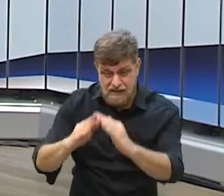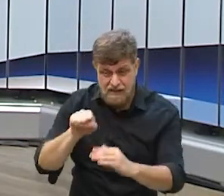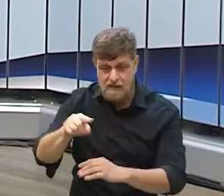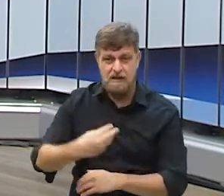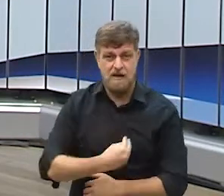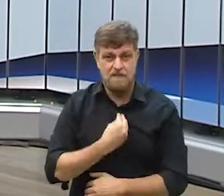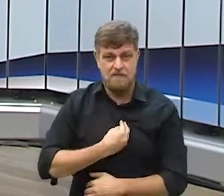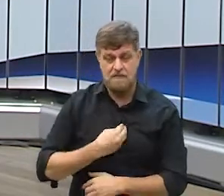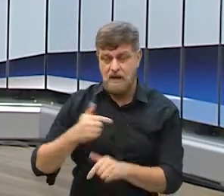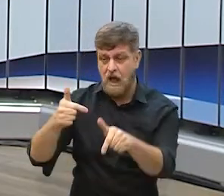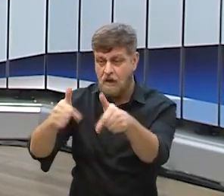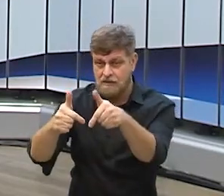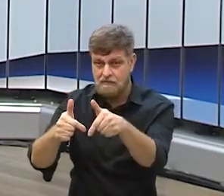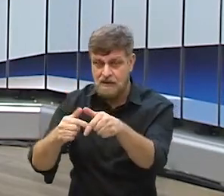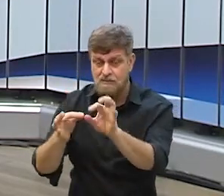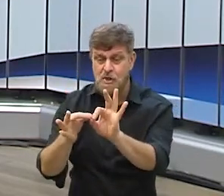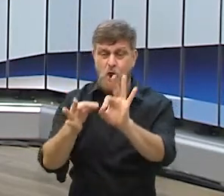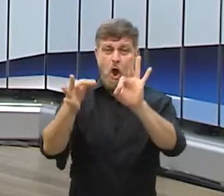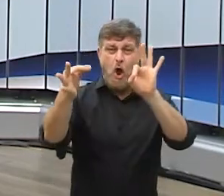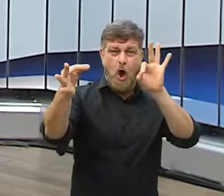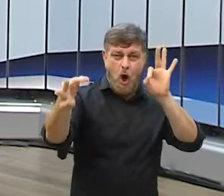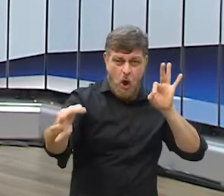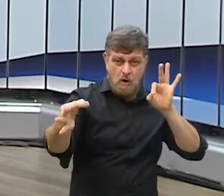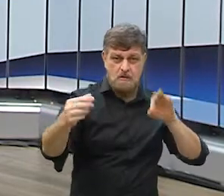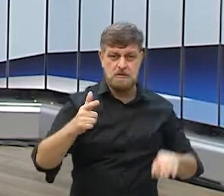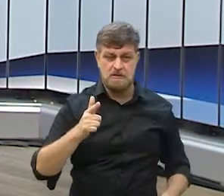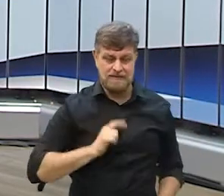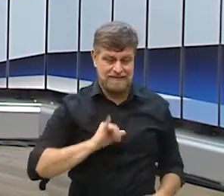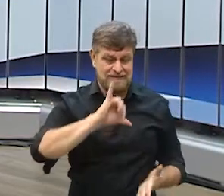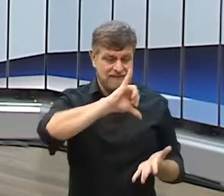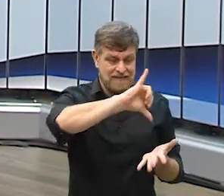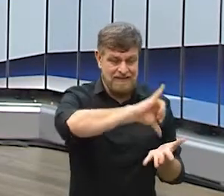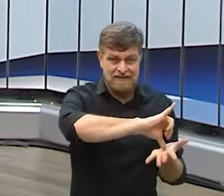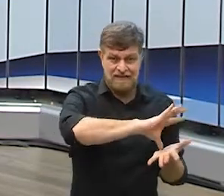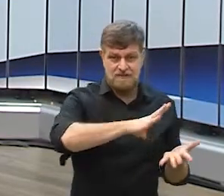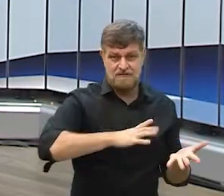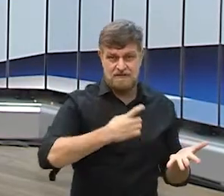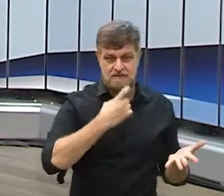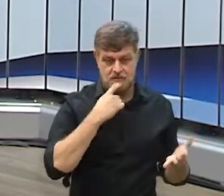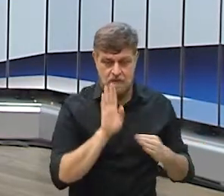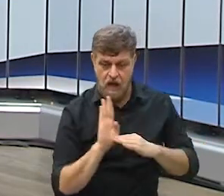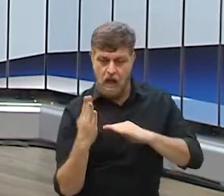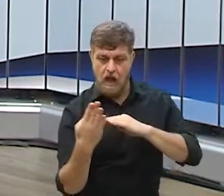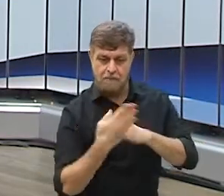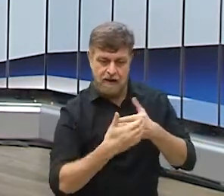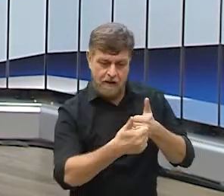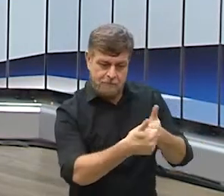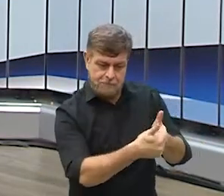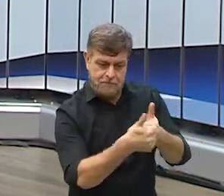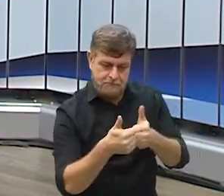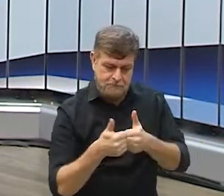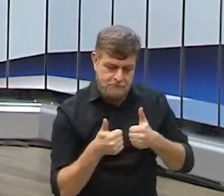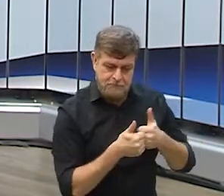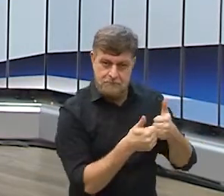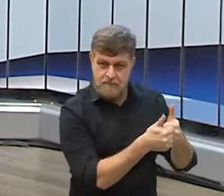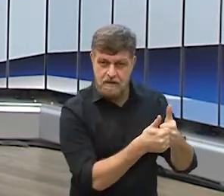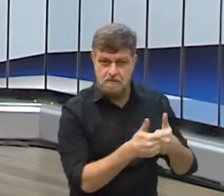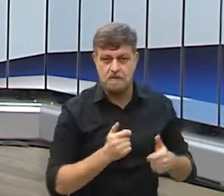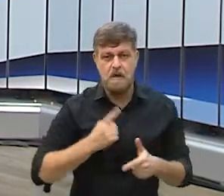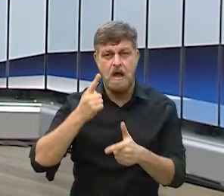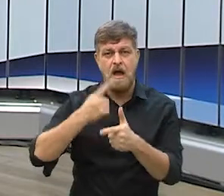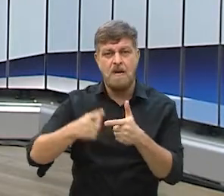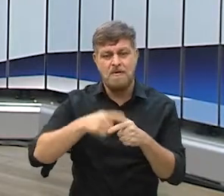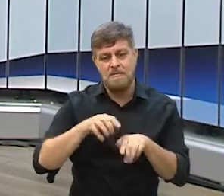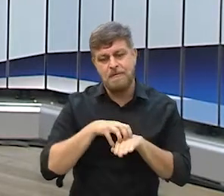mas o emprego delas não, que fica muito concentrado no centro e nos bairros em volta da região central. E aí o problema